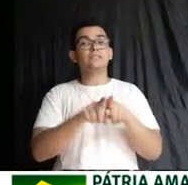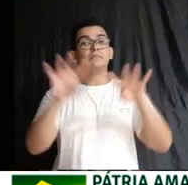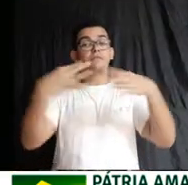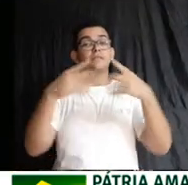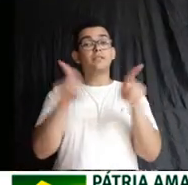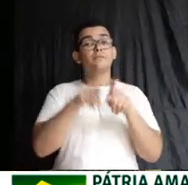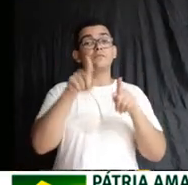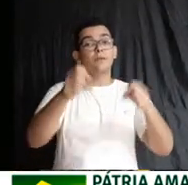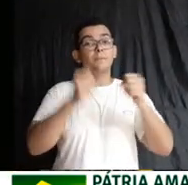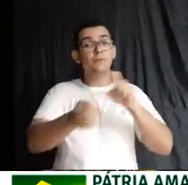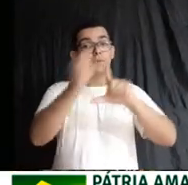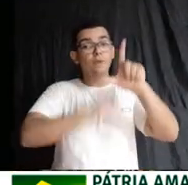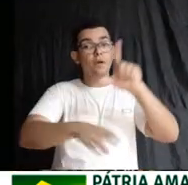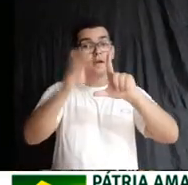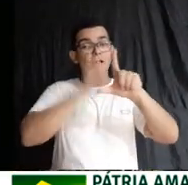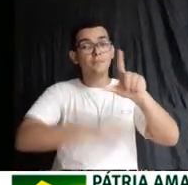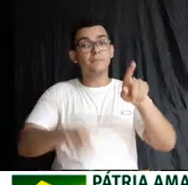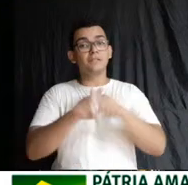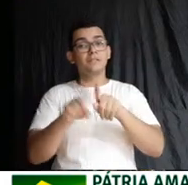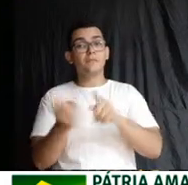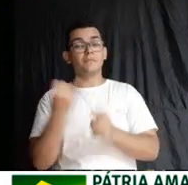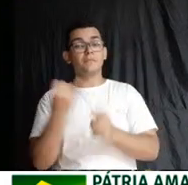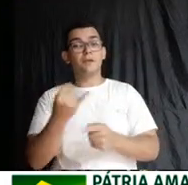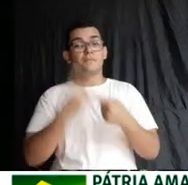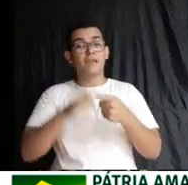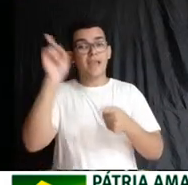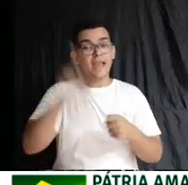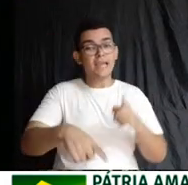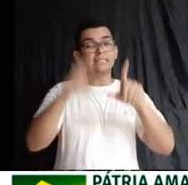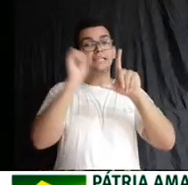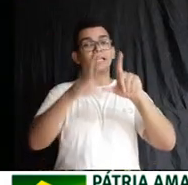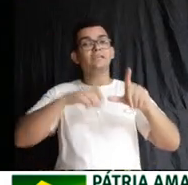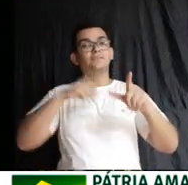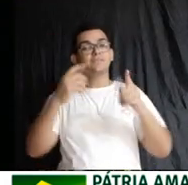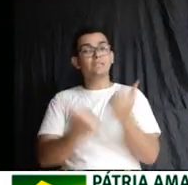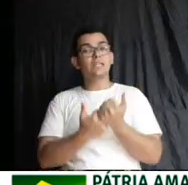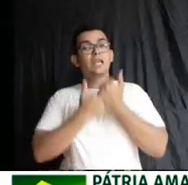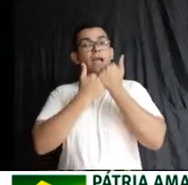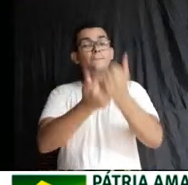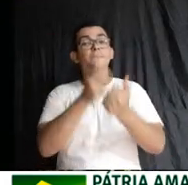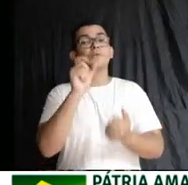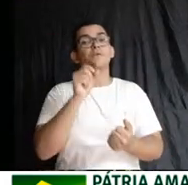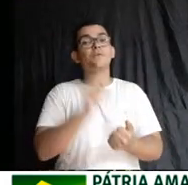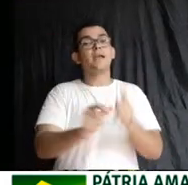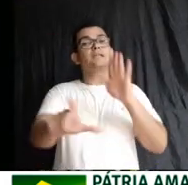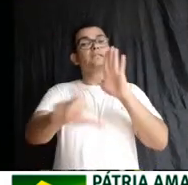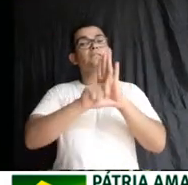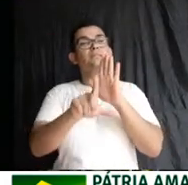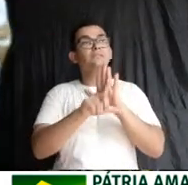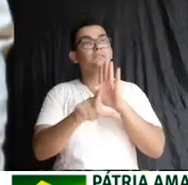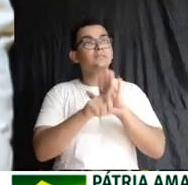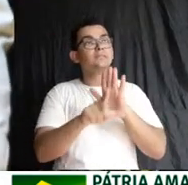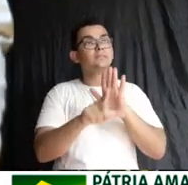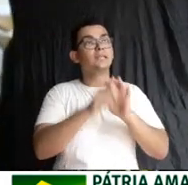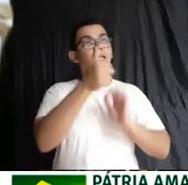Vai compartilhando aí. A nossa live é custeada com recurso oriundo da Lei Aldir Blanc, da